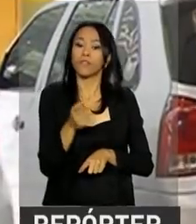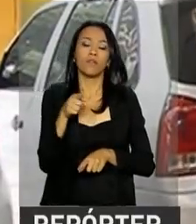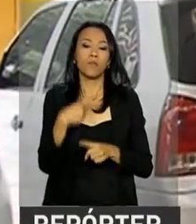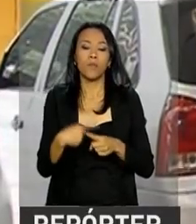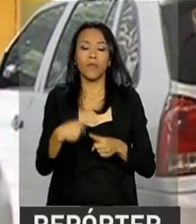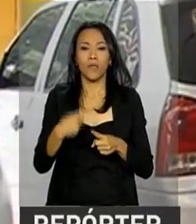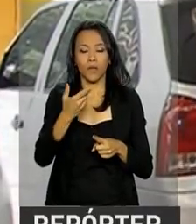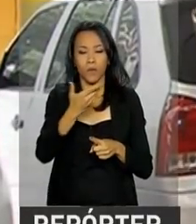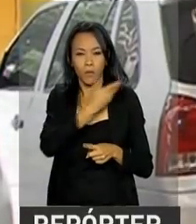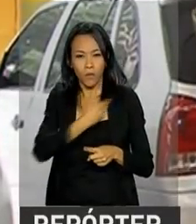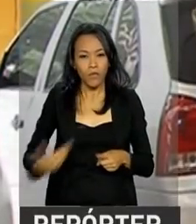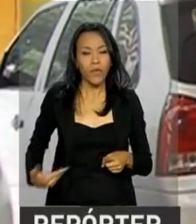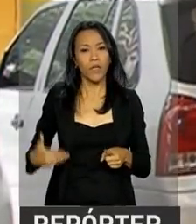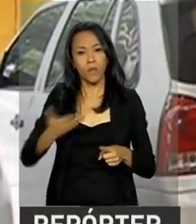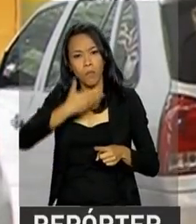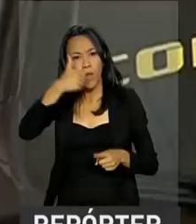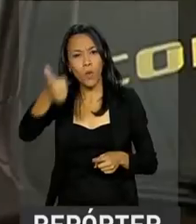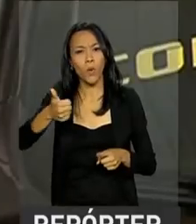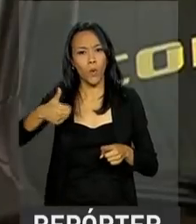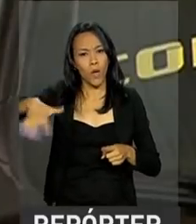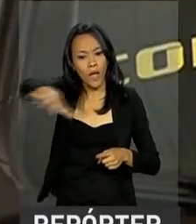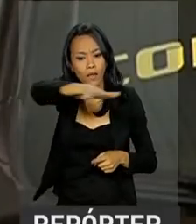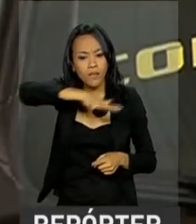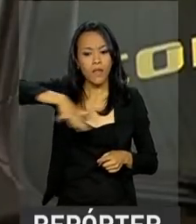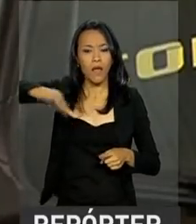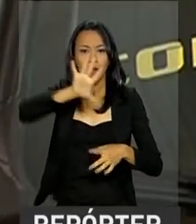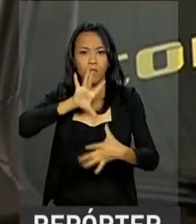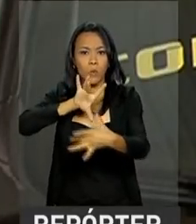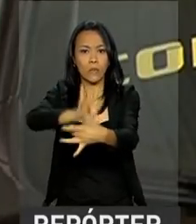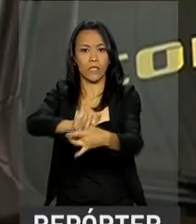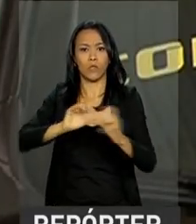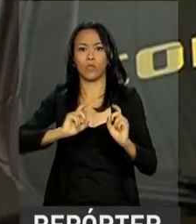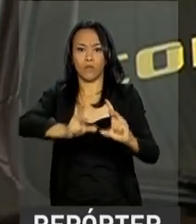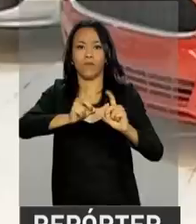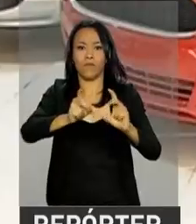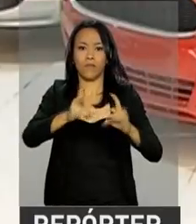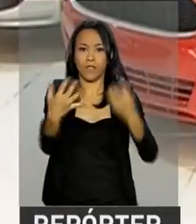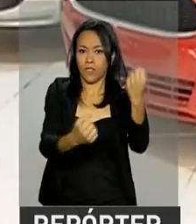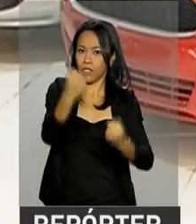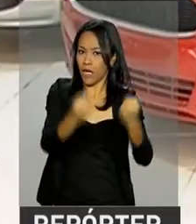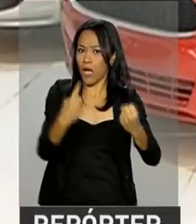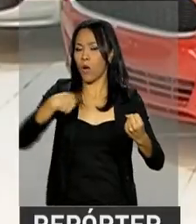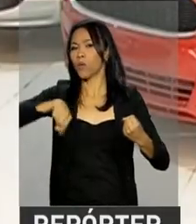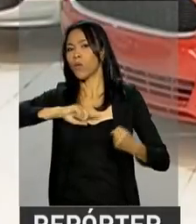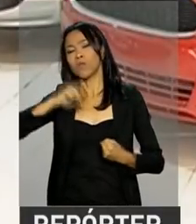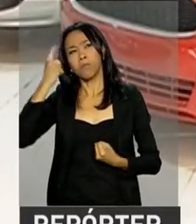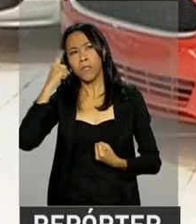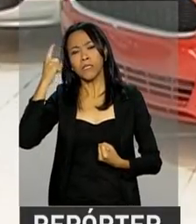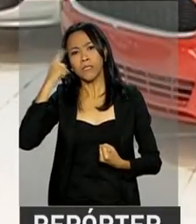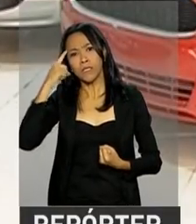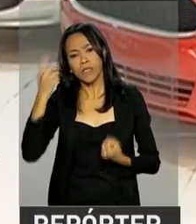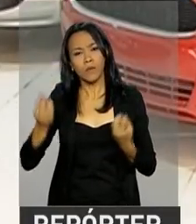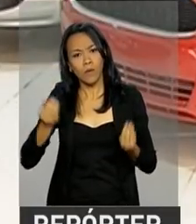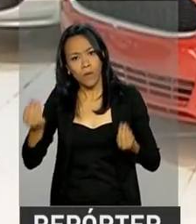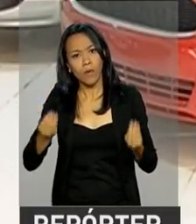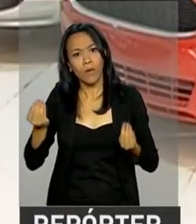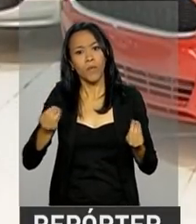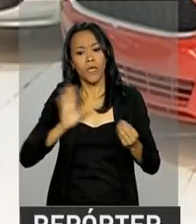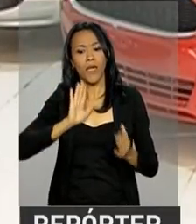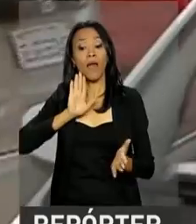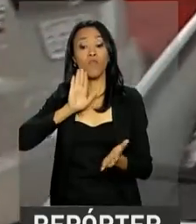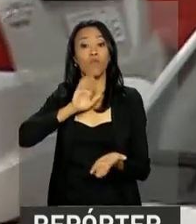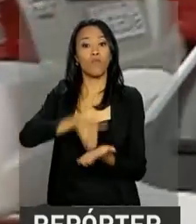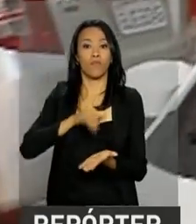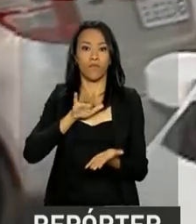um ambiente de negócios favorável para esse setor é não por acaso estamos repensando agora nossa política automotiva que se encerra no final